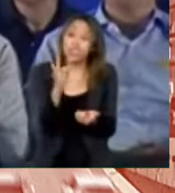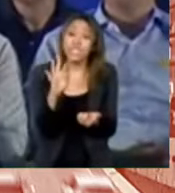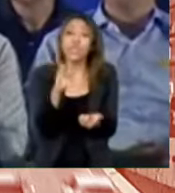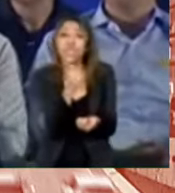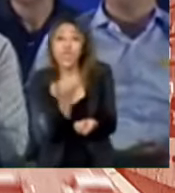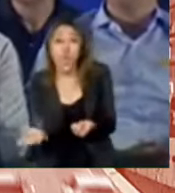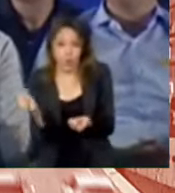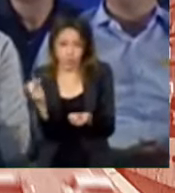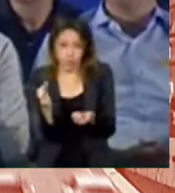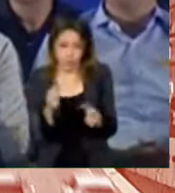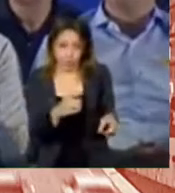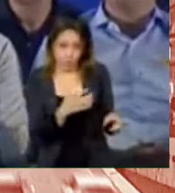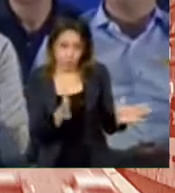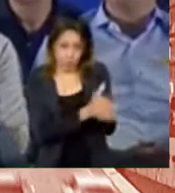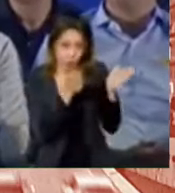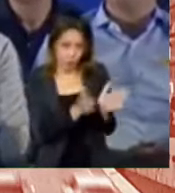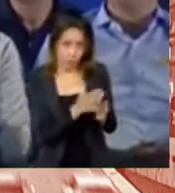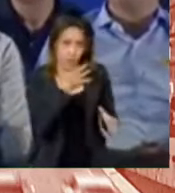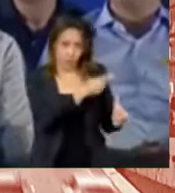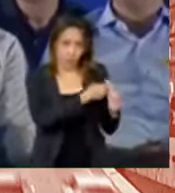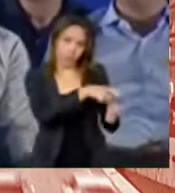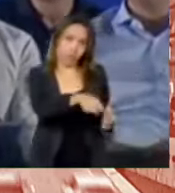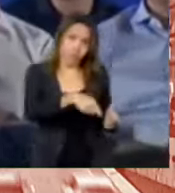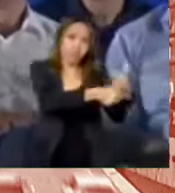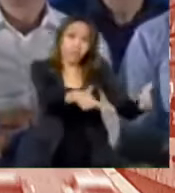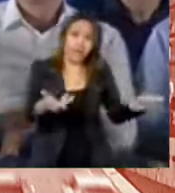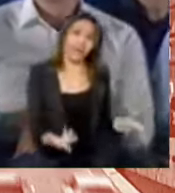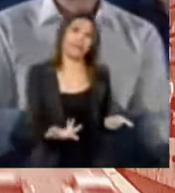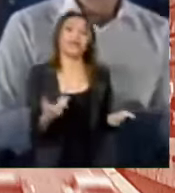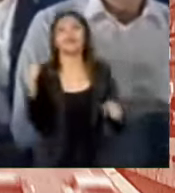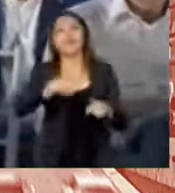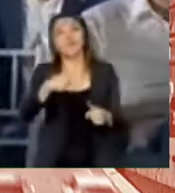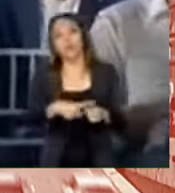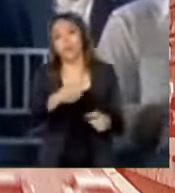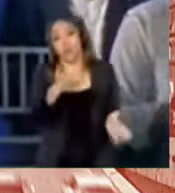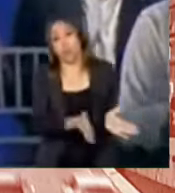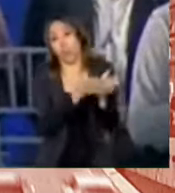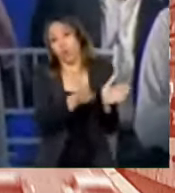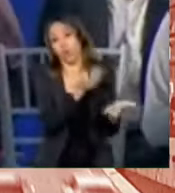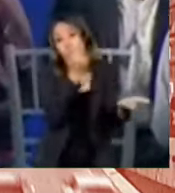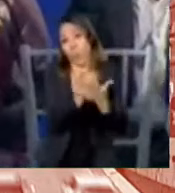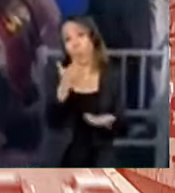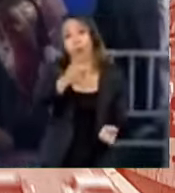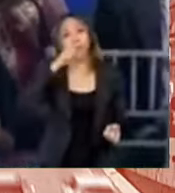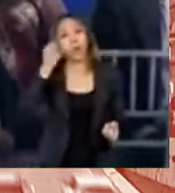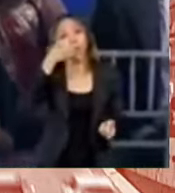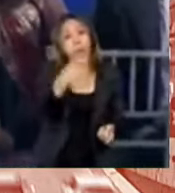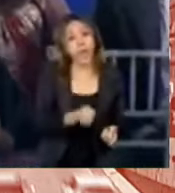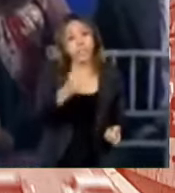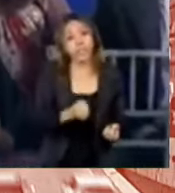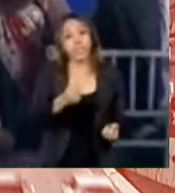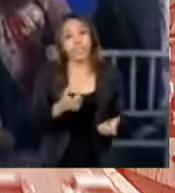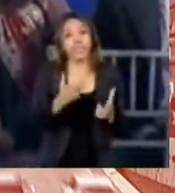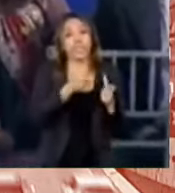então temos que esperar a próxima eleição. Ou seja, deu um recado, né? No Rio de Janeiro também teve um princípio de vaia. No Zema, até por isso, ele